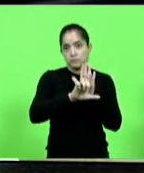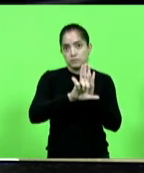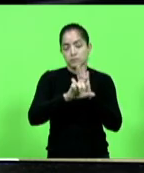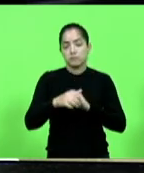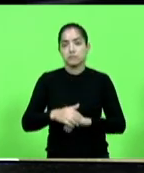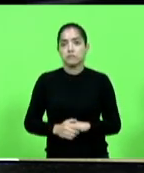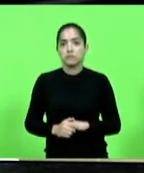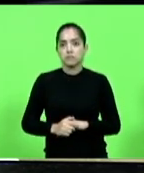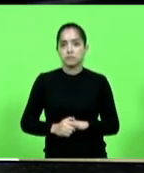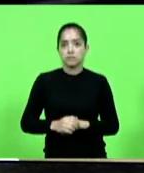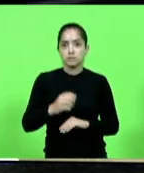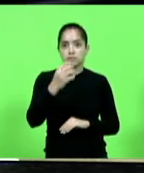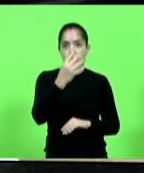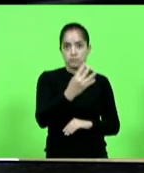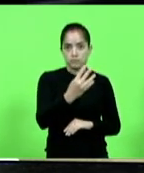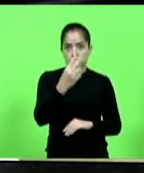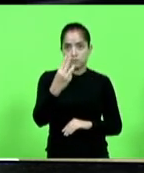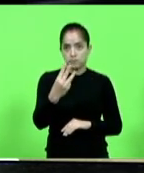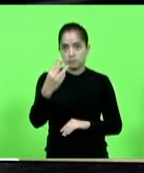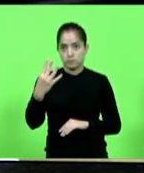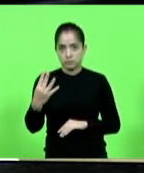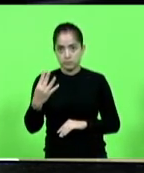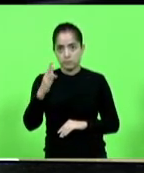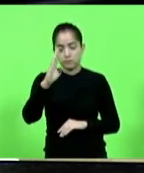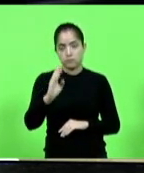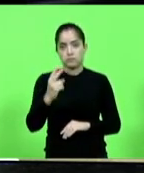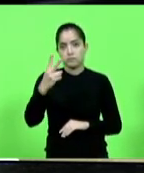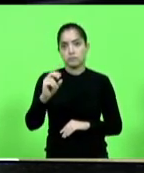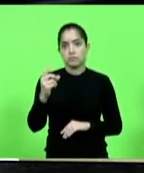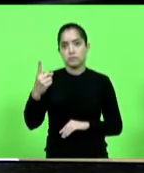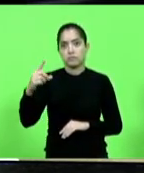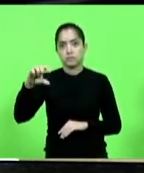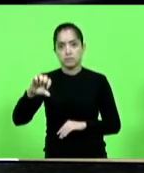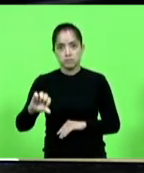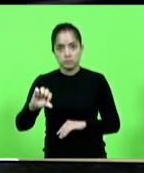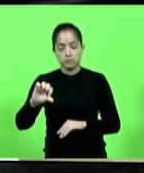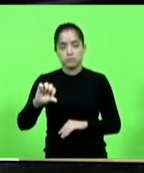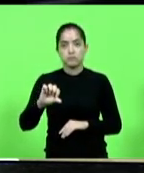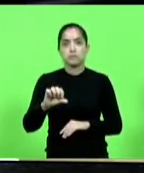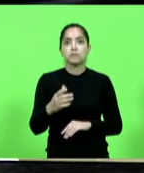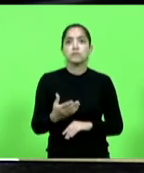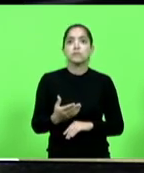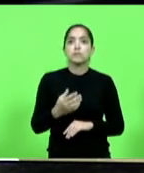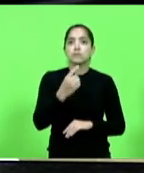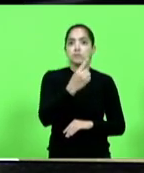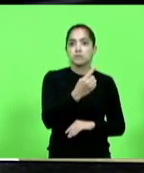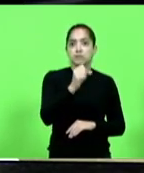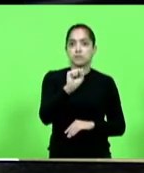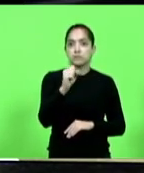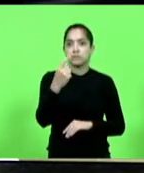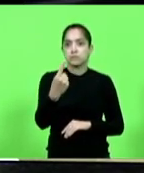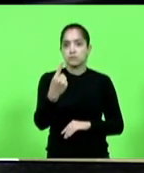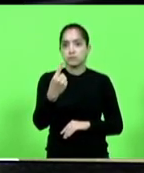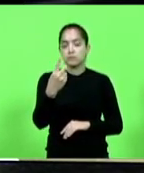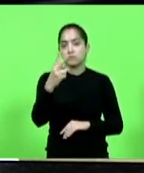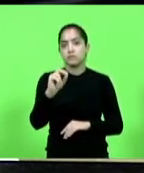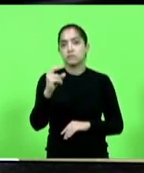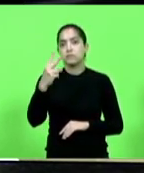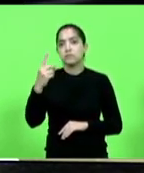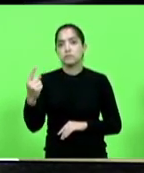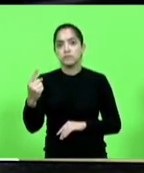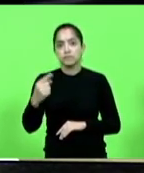nº 434-2019 e 181-2021.